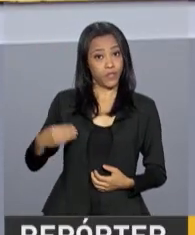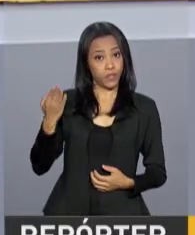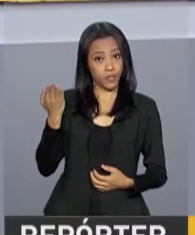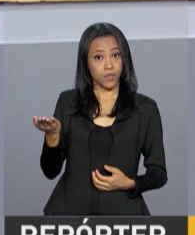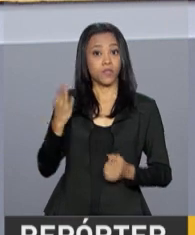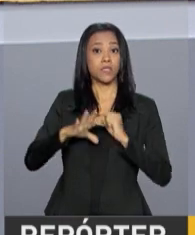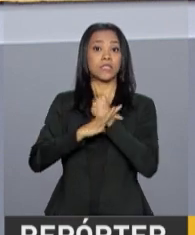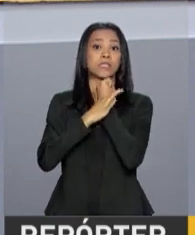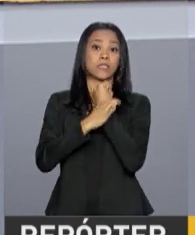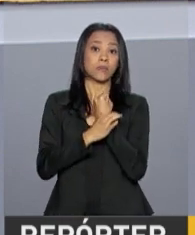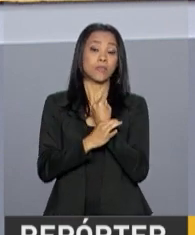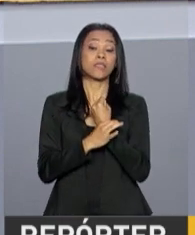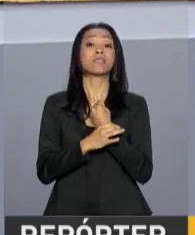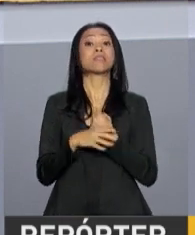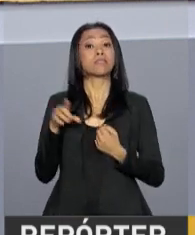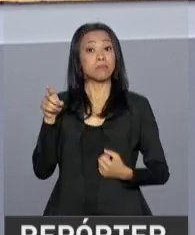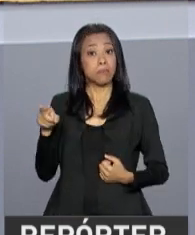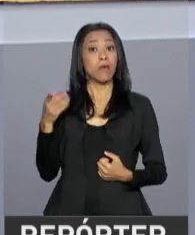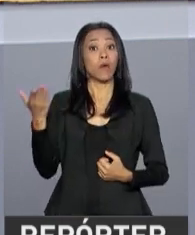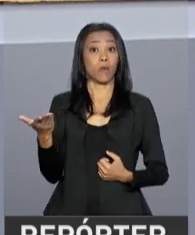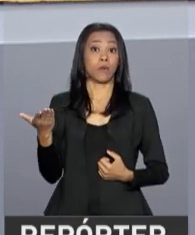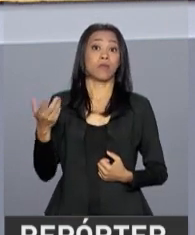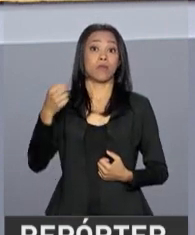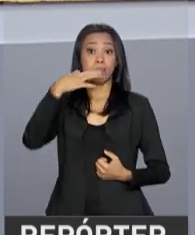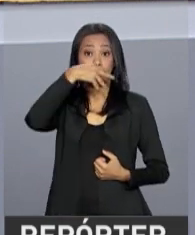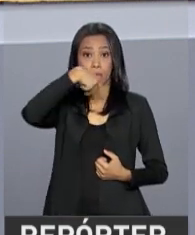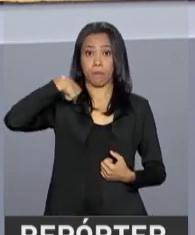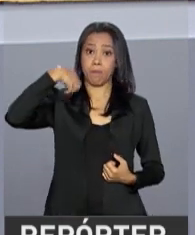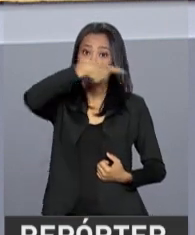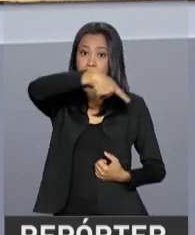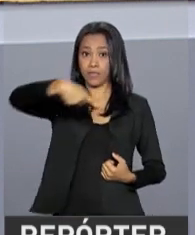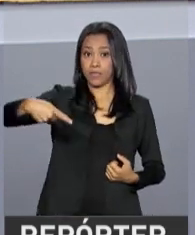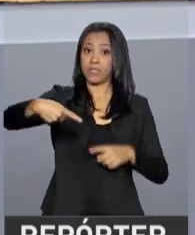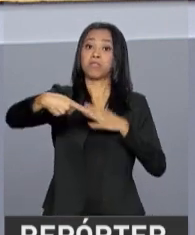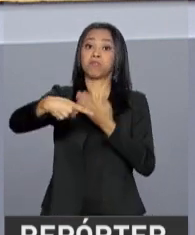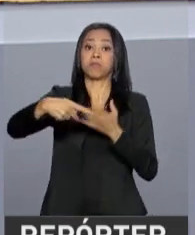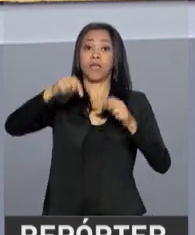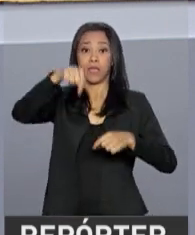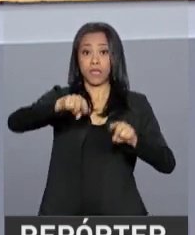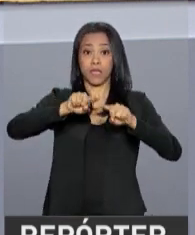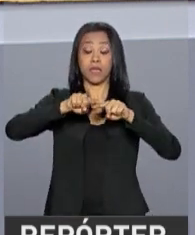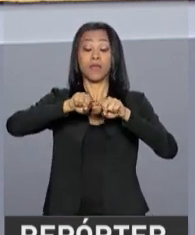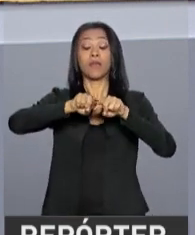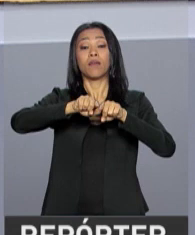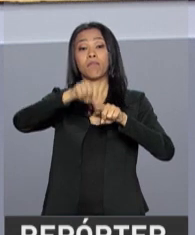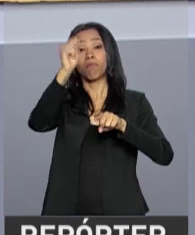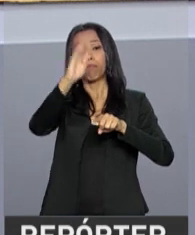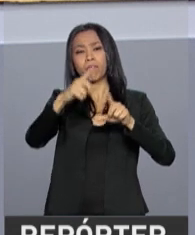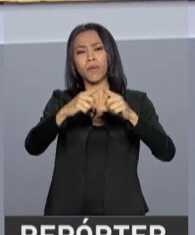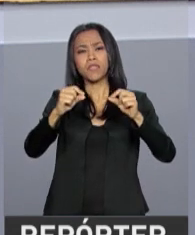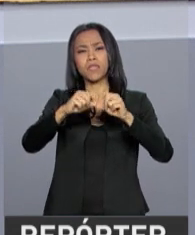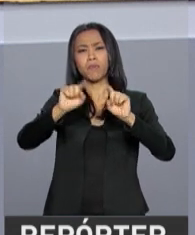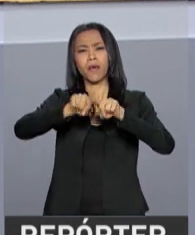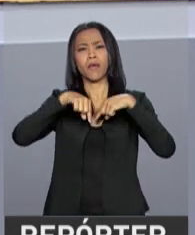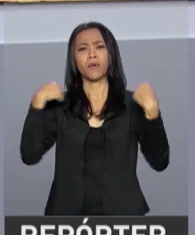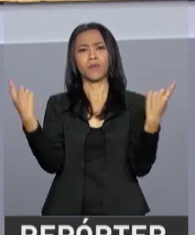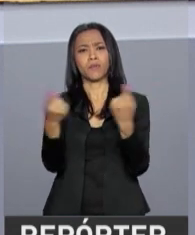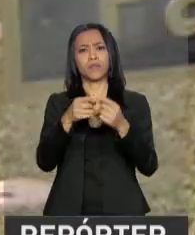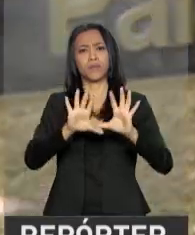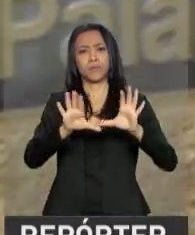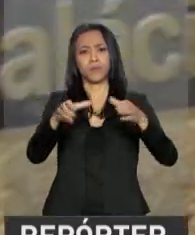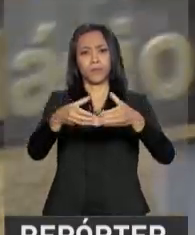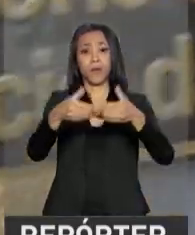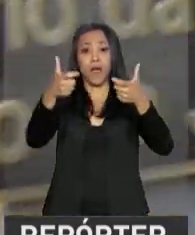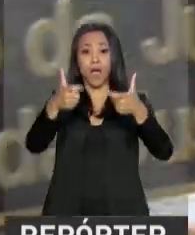pública ou jungmann presídio em brasília uma reunião do colégio de defensores públicos federais a reunião acontece